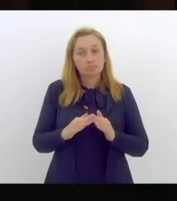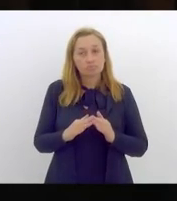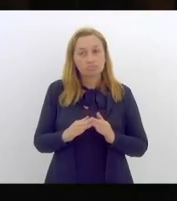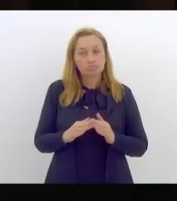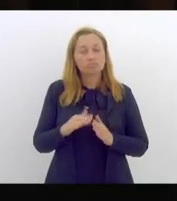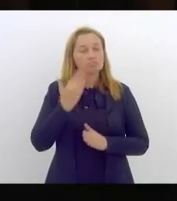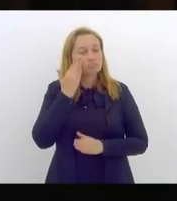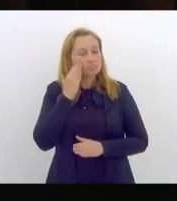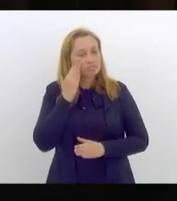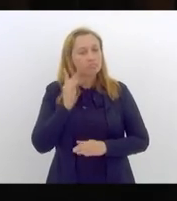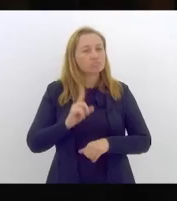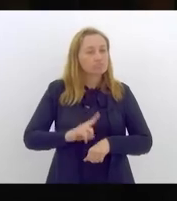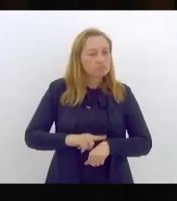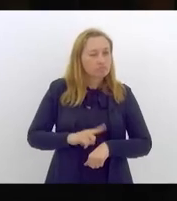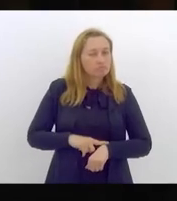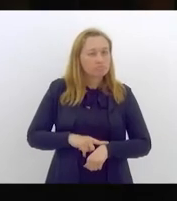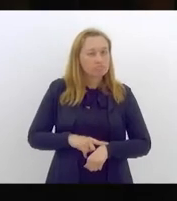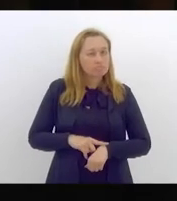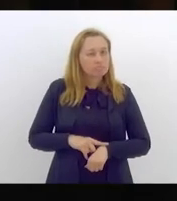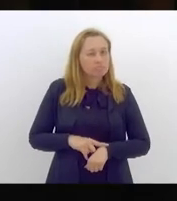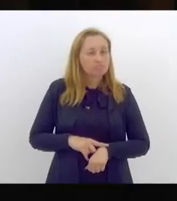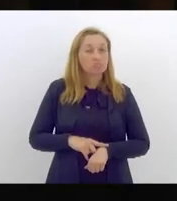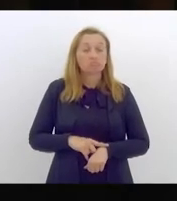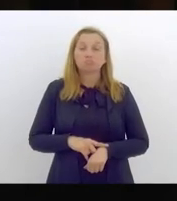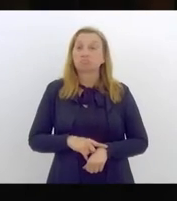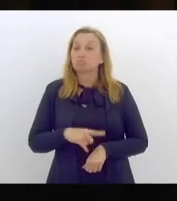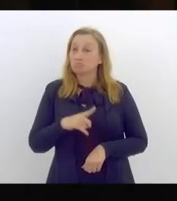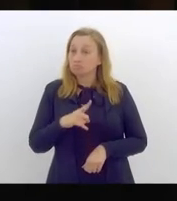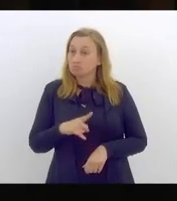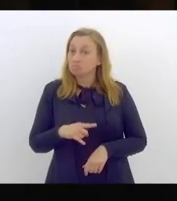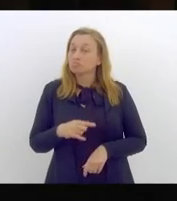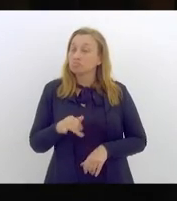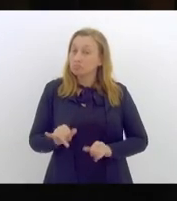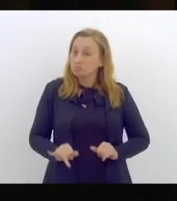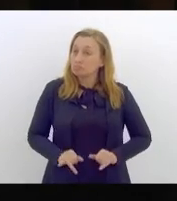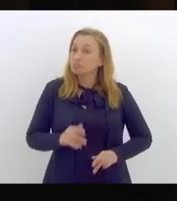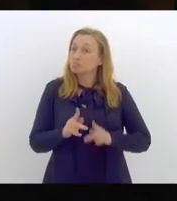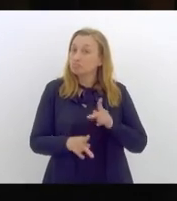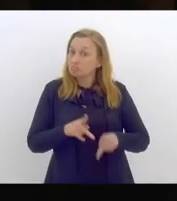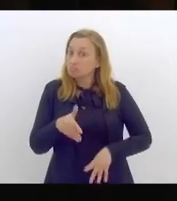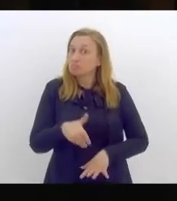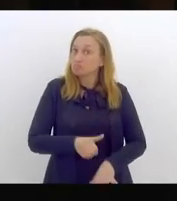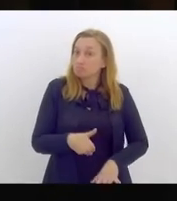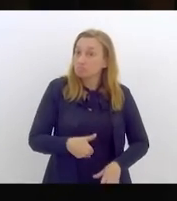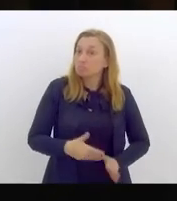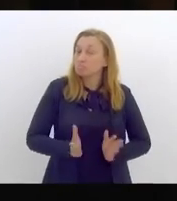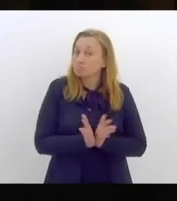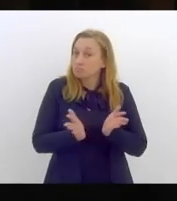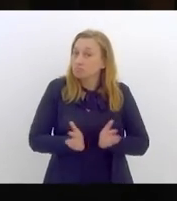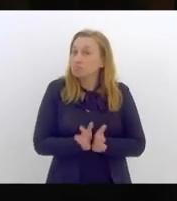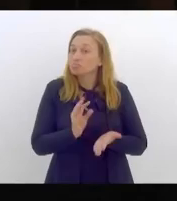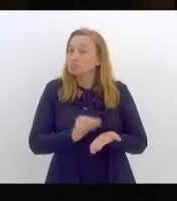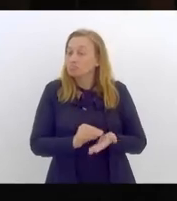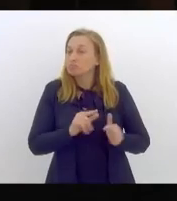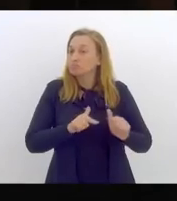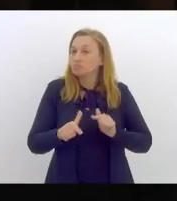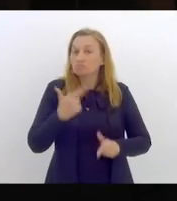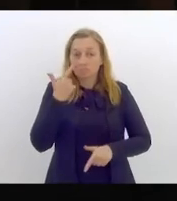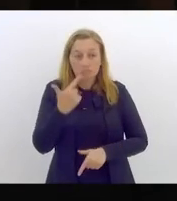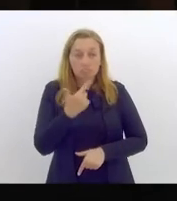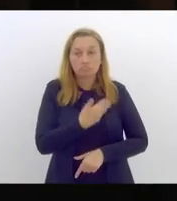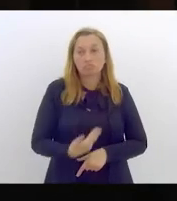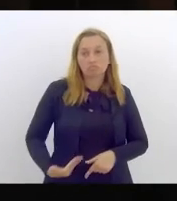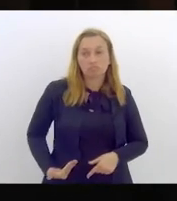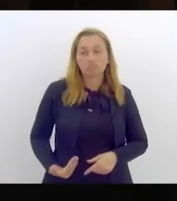se entendendo nesse momento de muito sacrifício da nossa população, de fome, de miséria, de desemprego, vê um